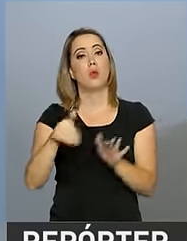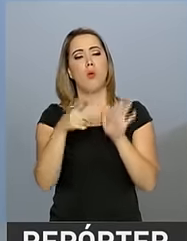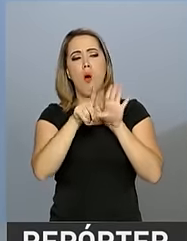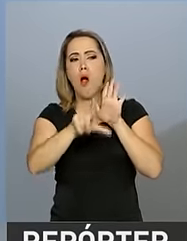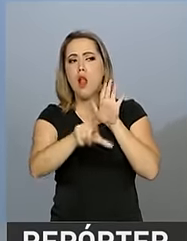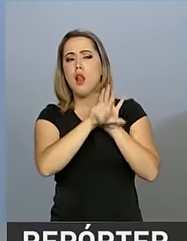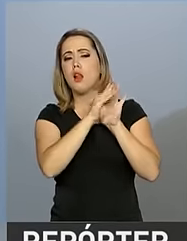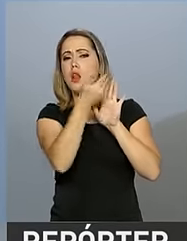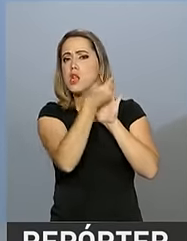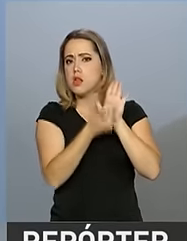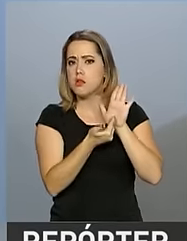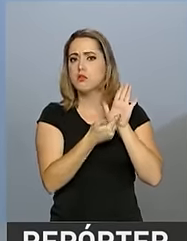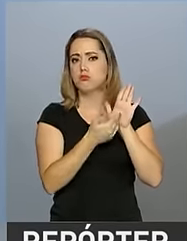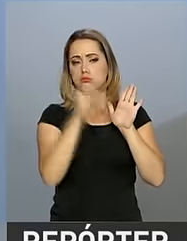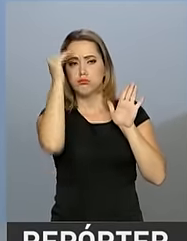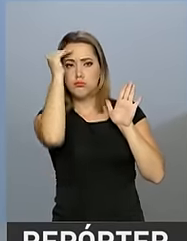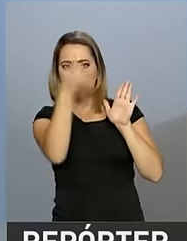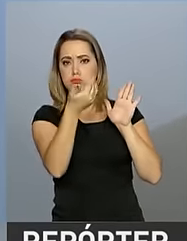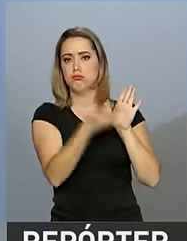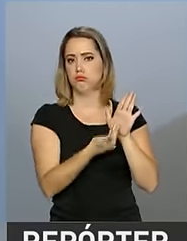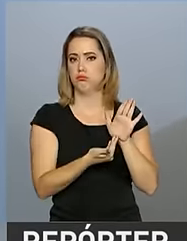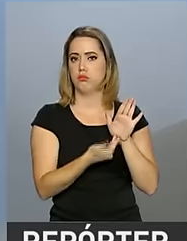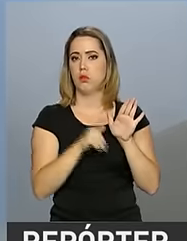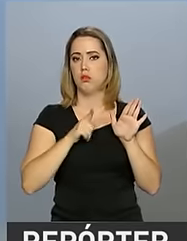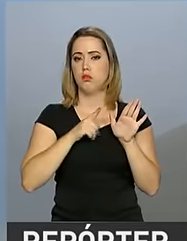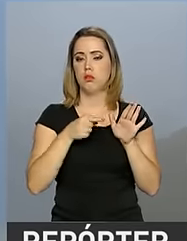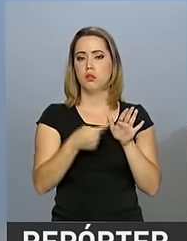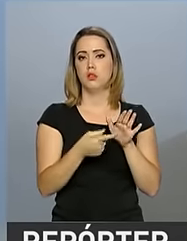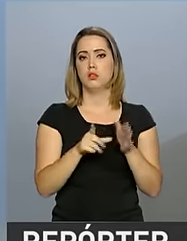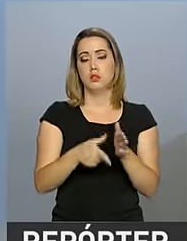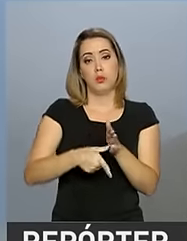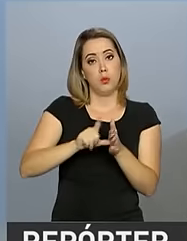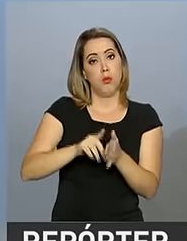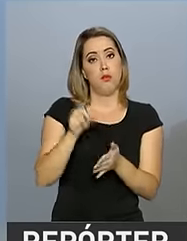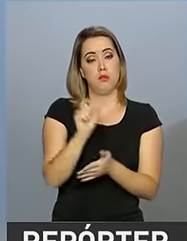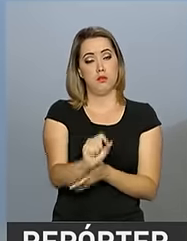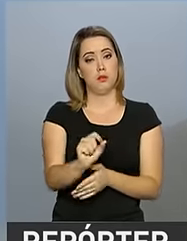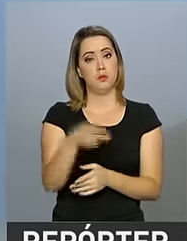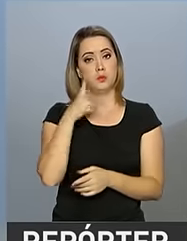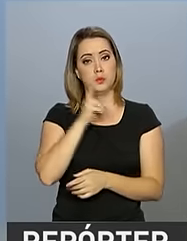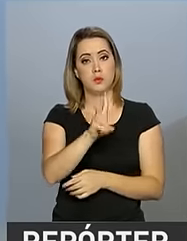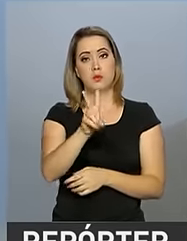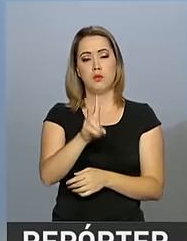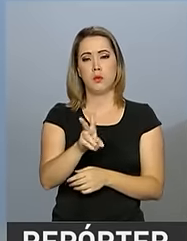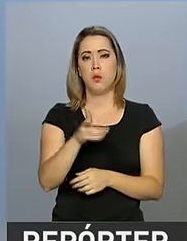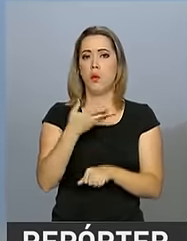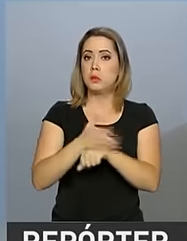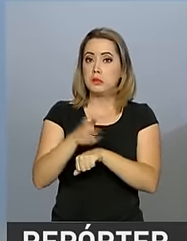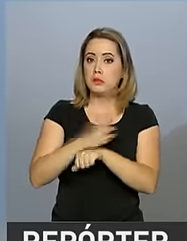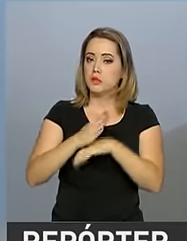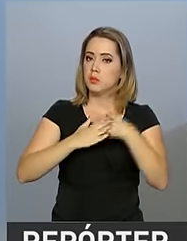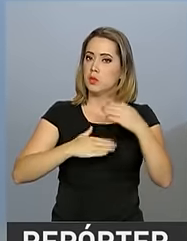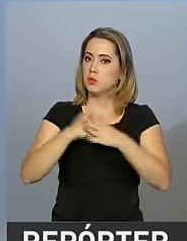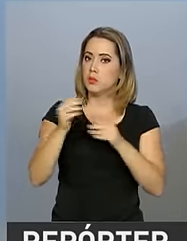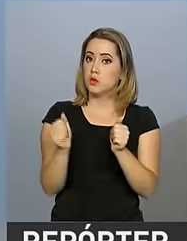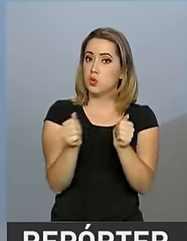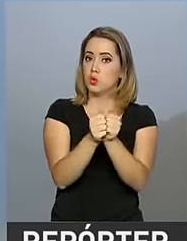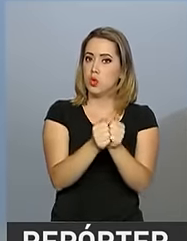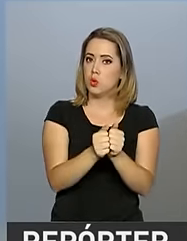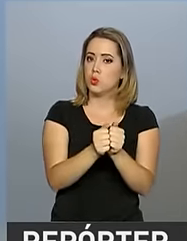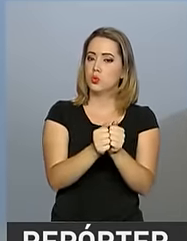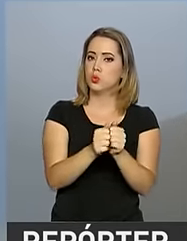aprendizagem profissional, onde temos como prerrogativa básica qualificação profissional em paralelo com